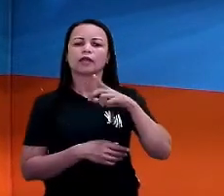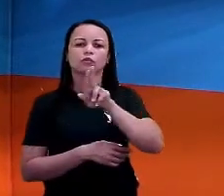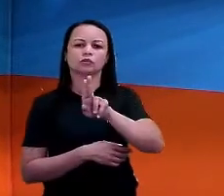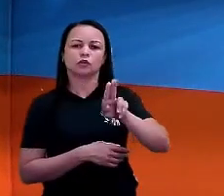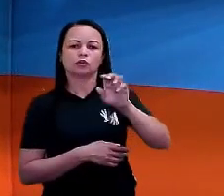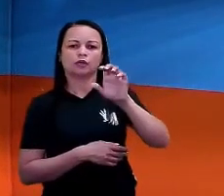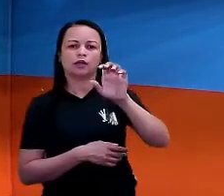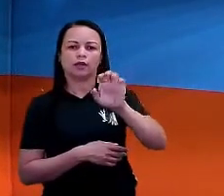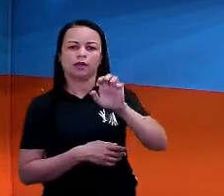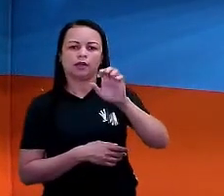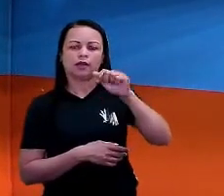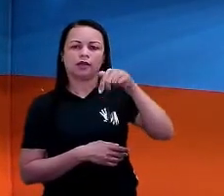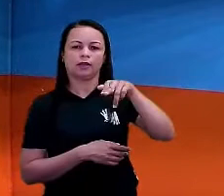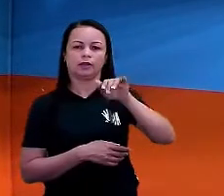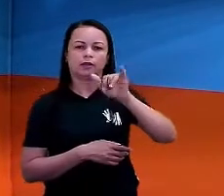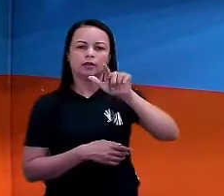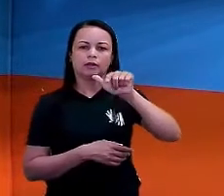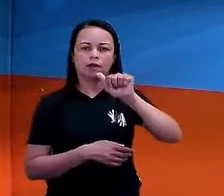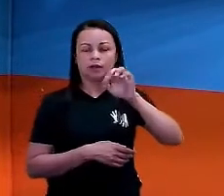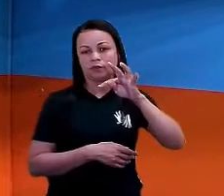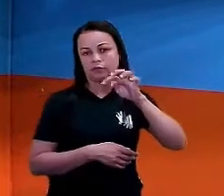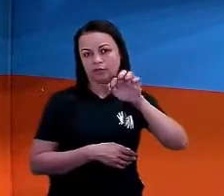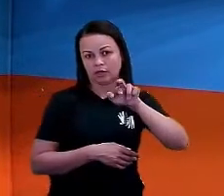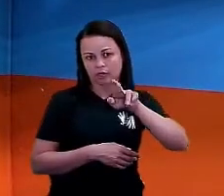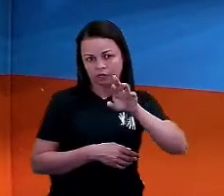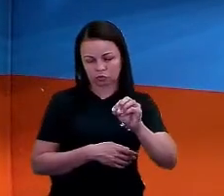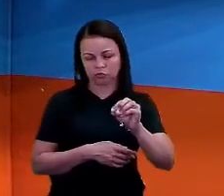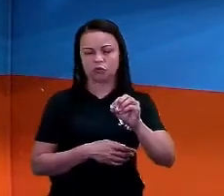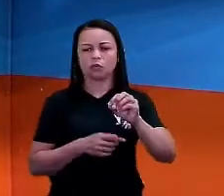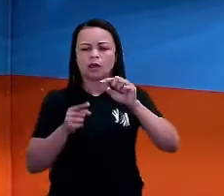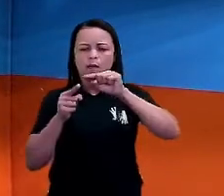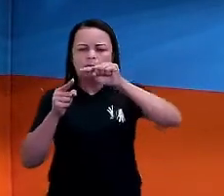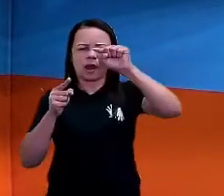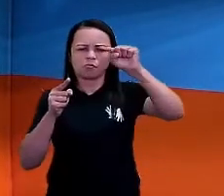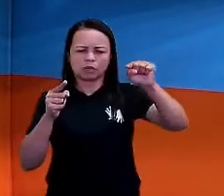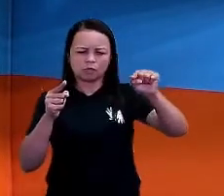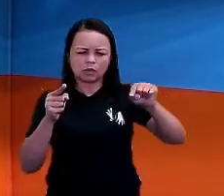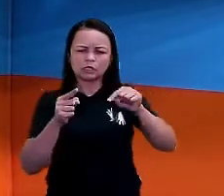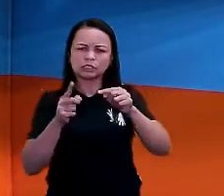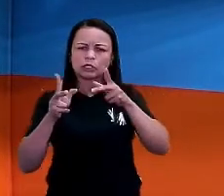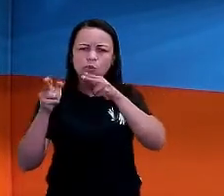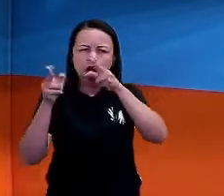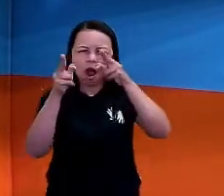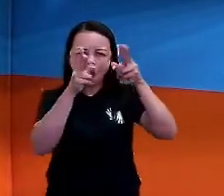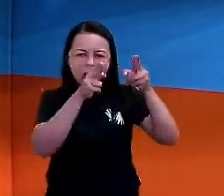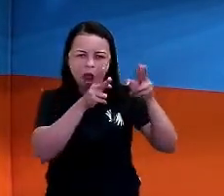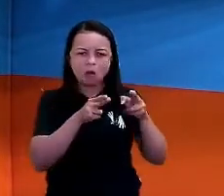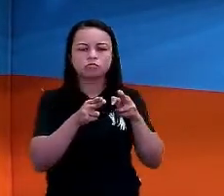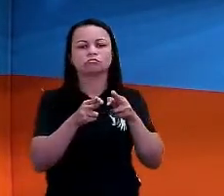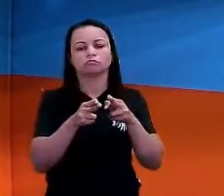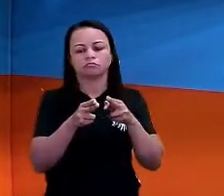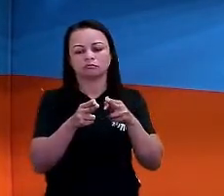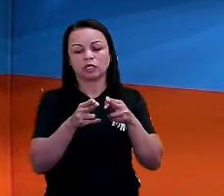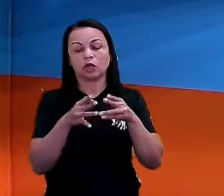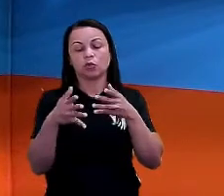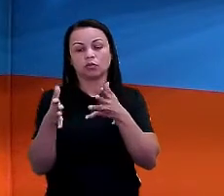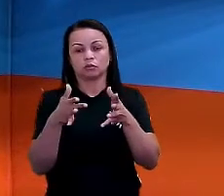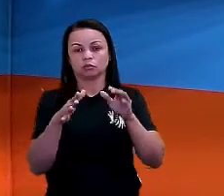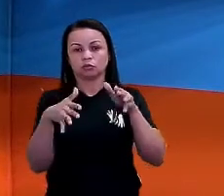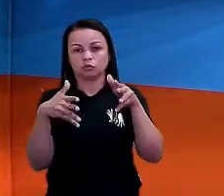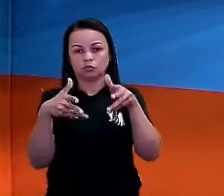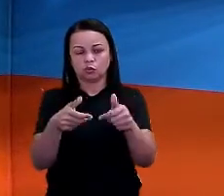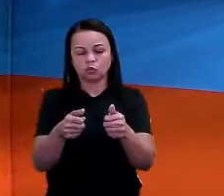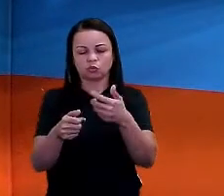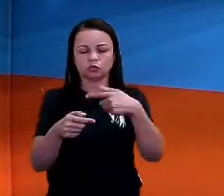polígono que tem os lados iguais com as mesmas medidas, ele é chamado de equilátero. Quando todos os ângulos têm a mesma